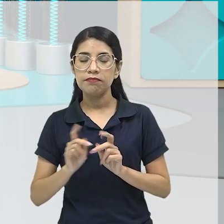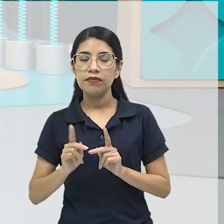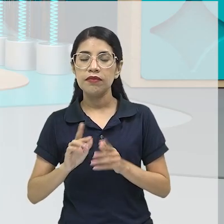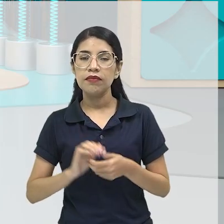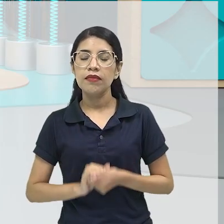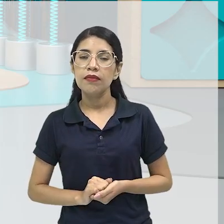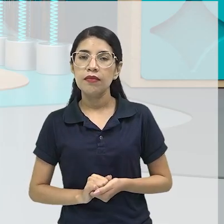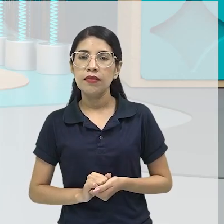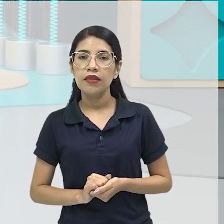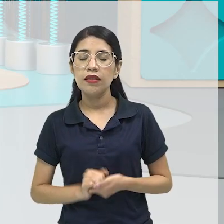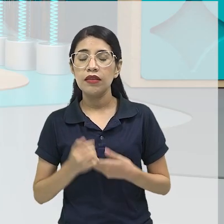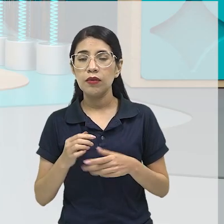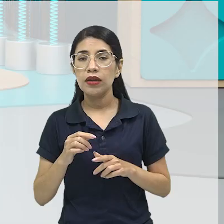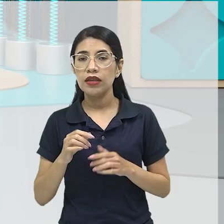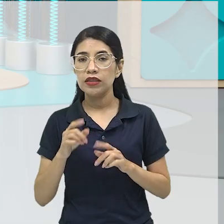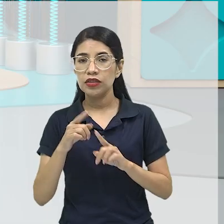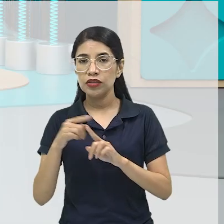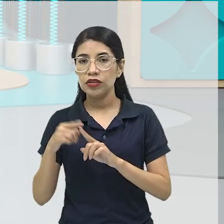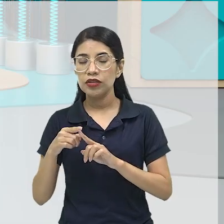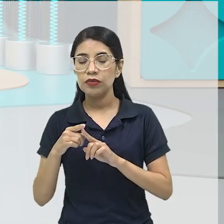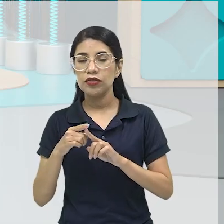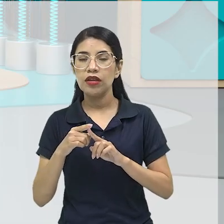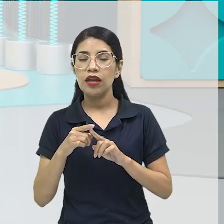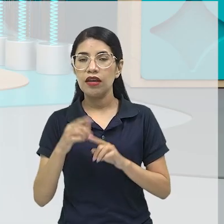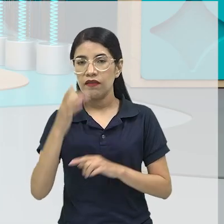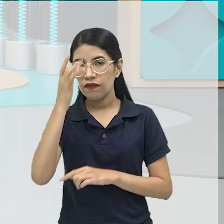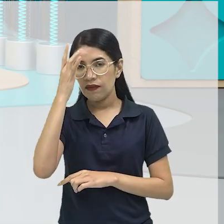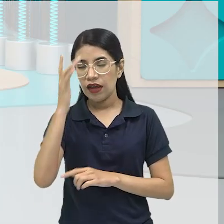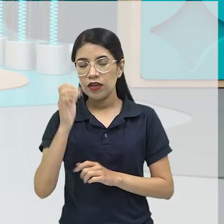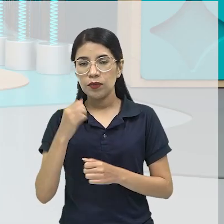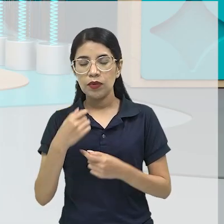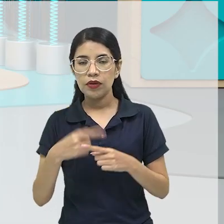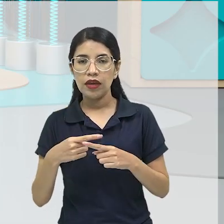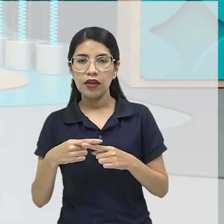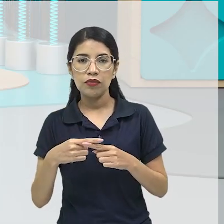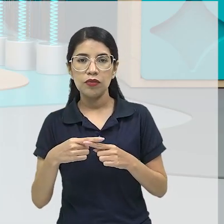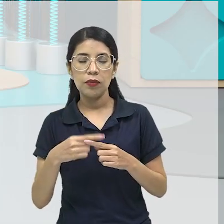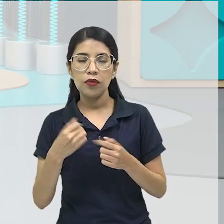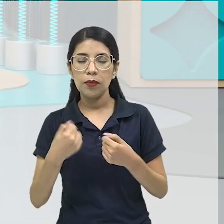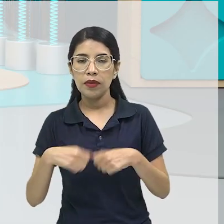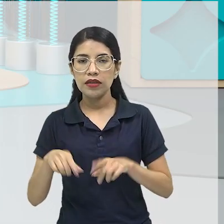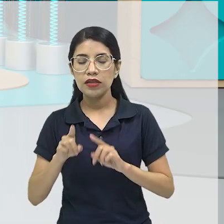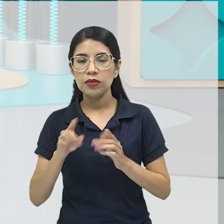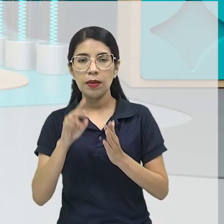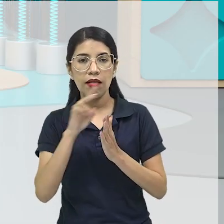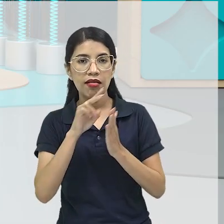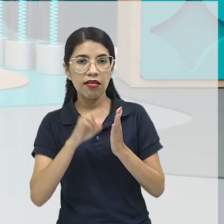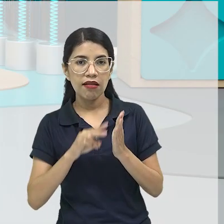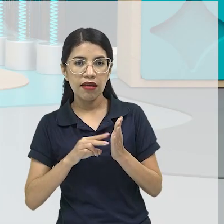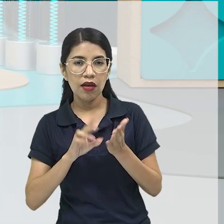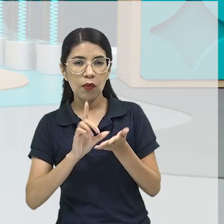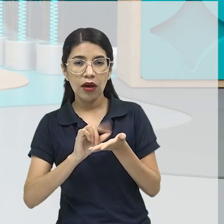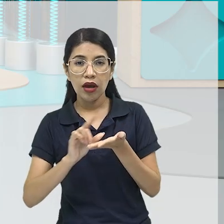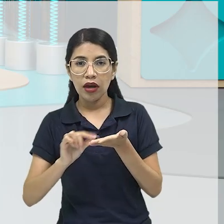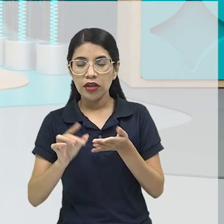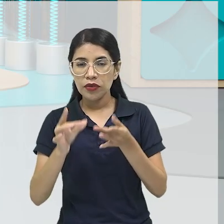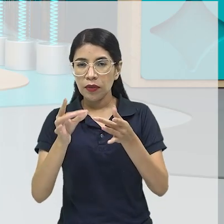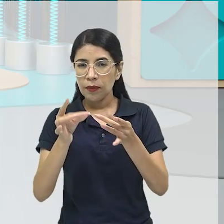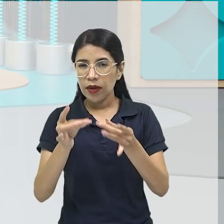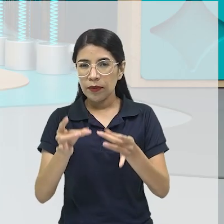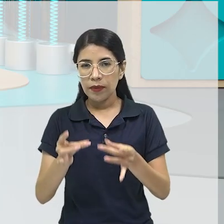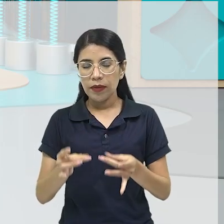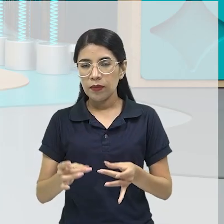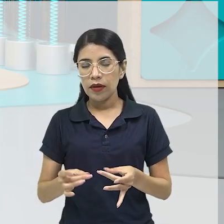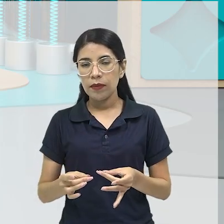divulgação científica ele facilita. Afinal de contas, você não leu a matéria que foi feito, o artigo que foi feito com mais de